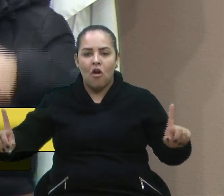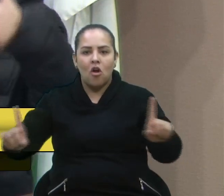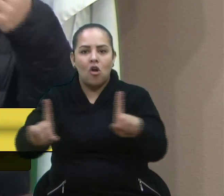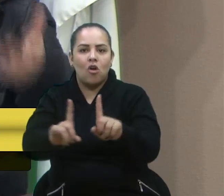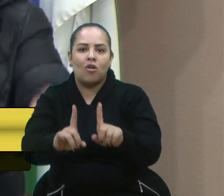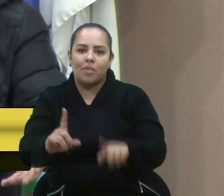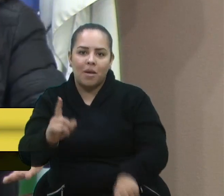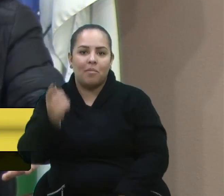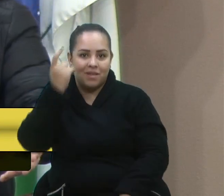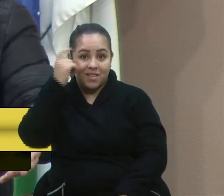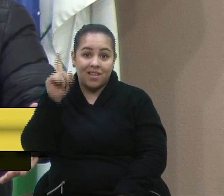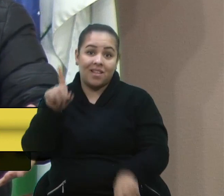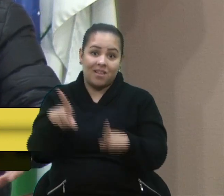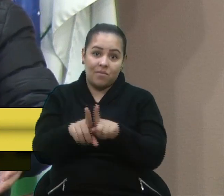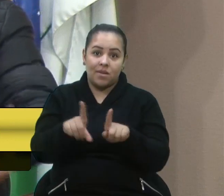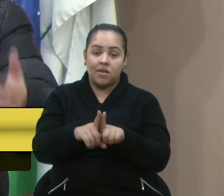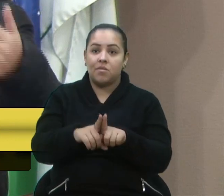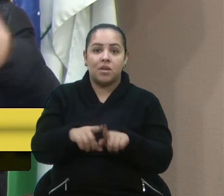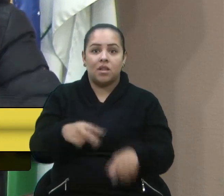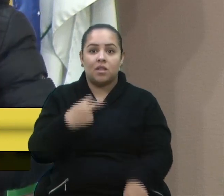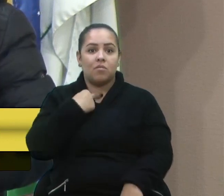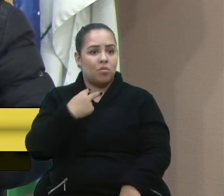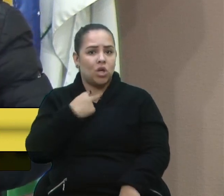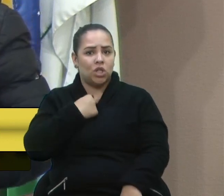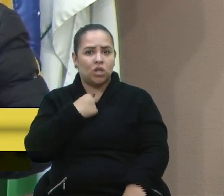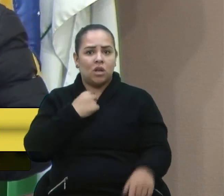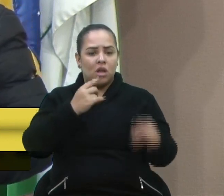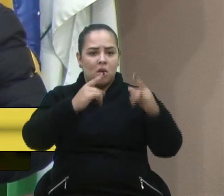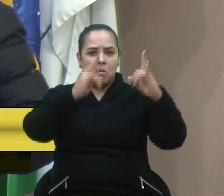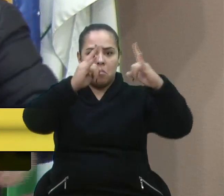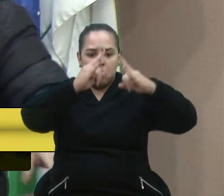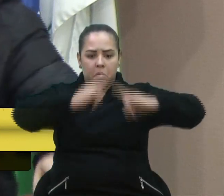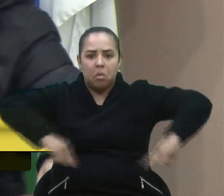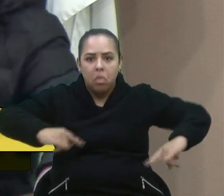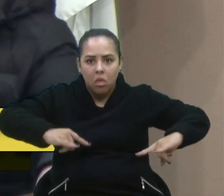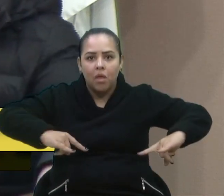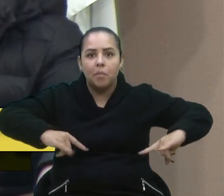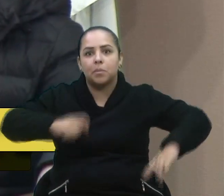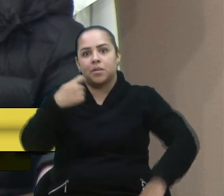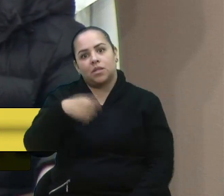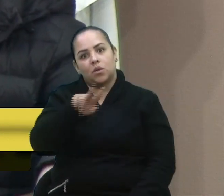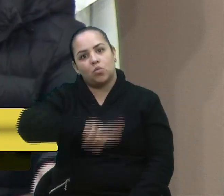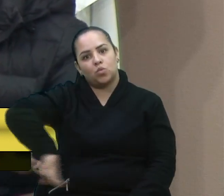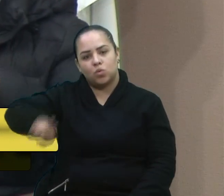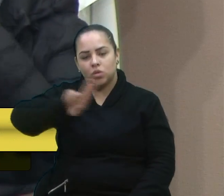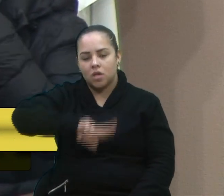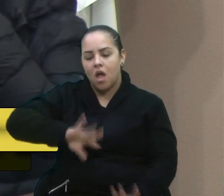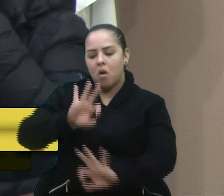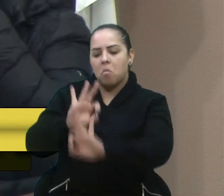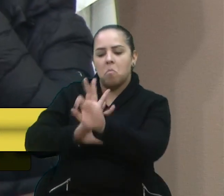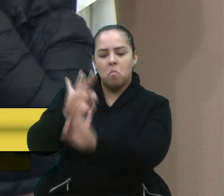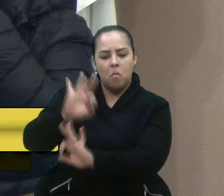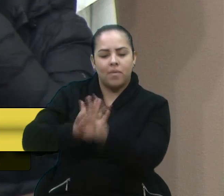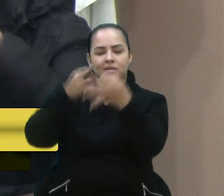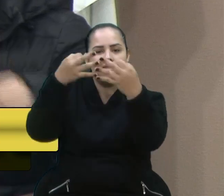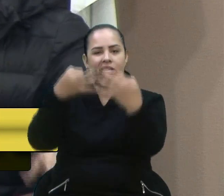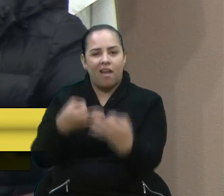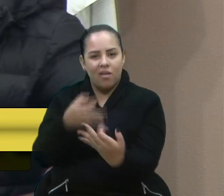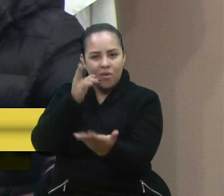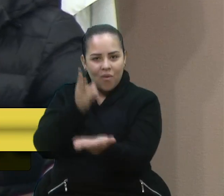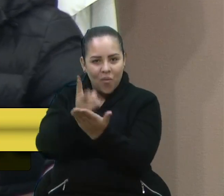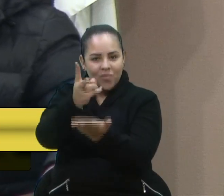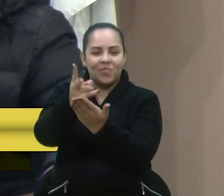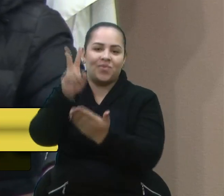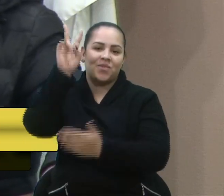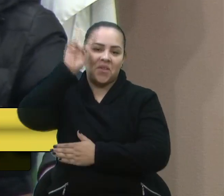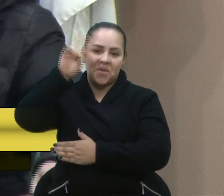nós demolirmos os prédios, né, por que não ocupá-los de forma organizada, justa e mantendo a história da